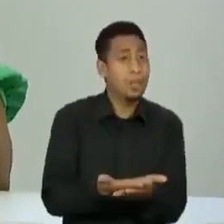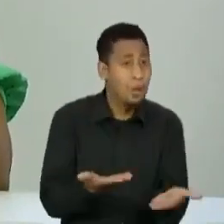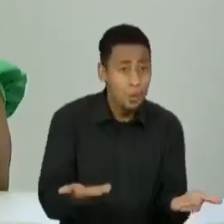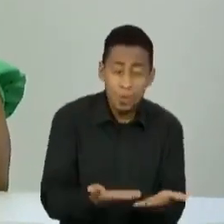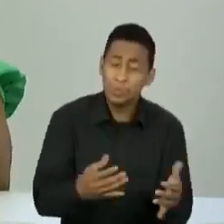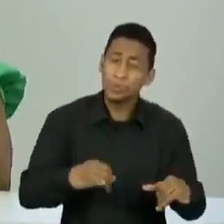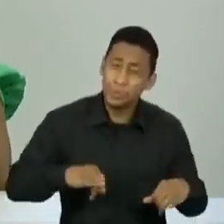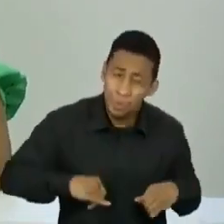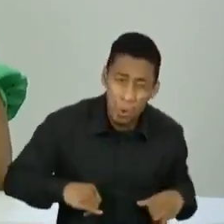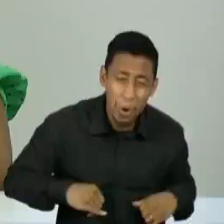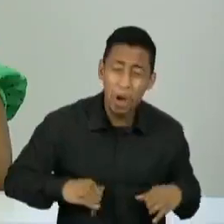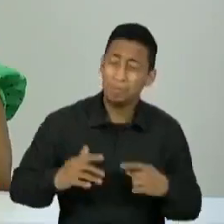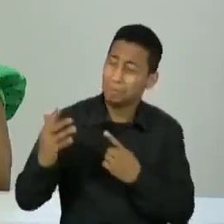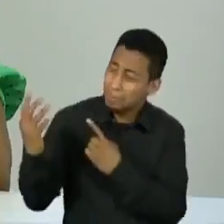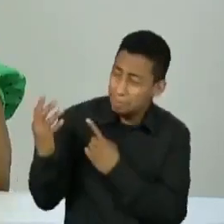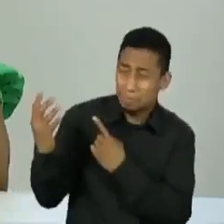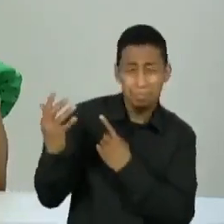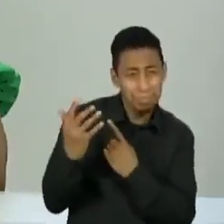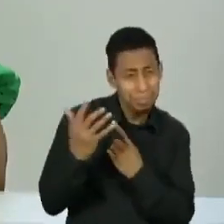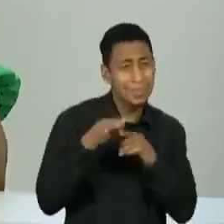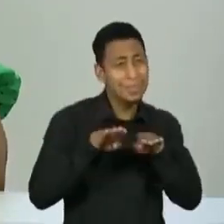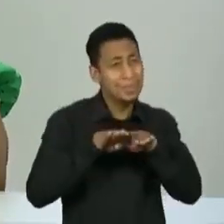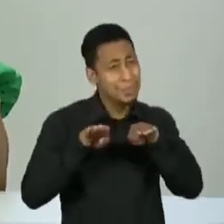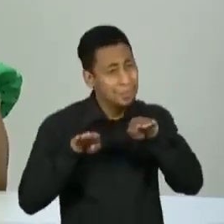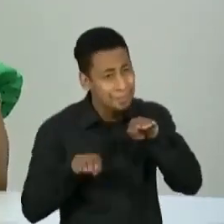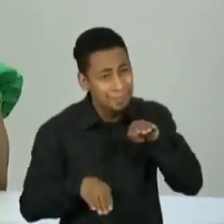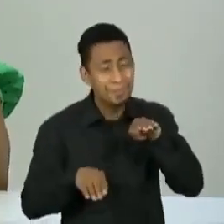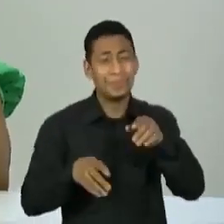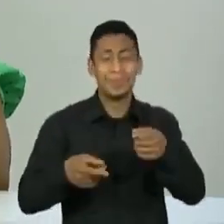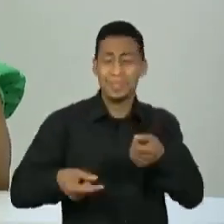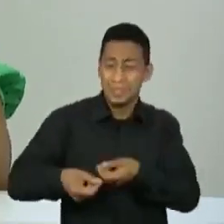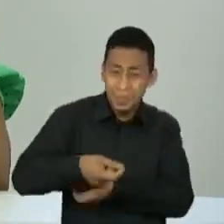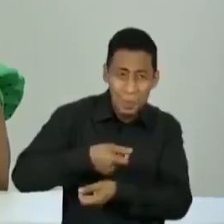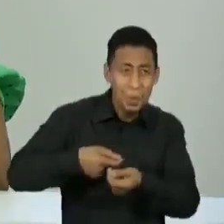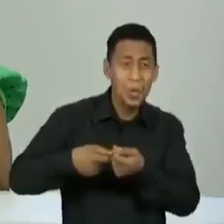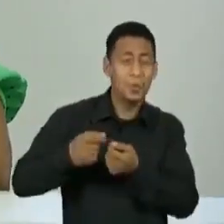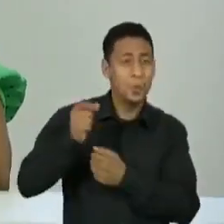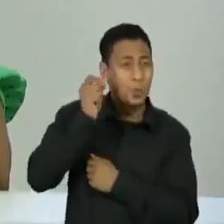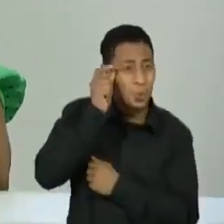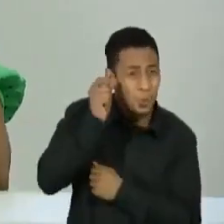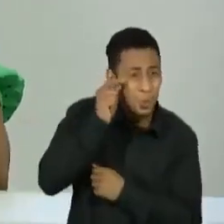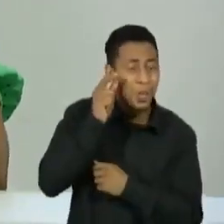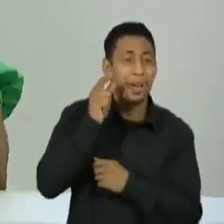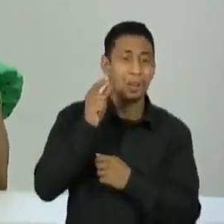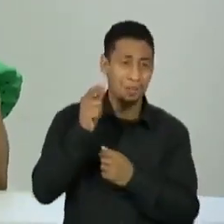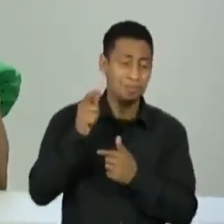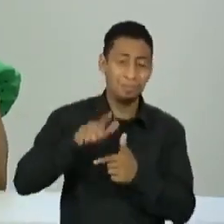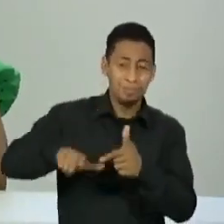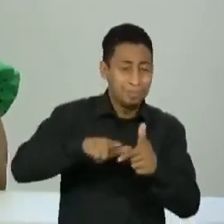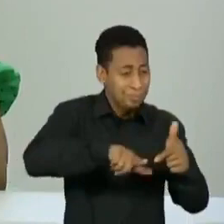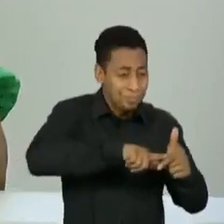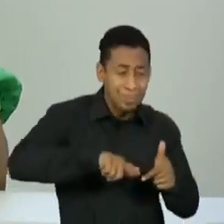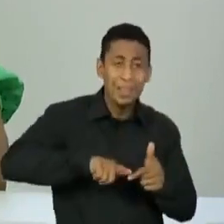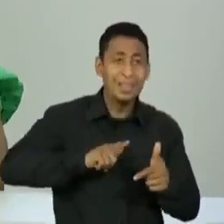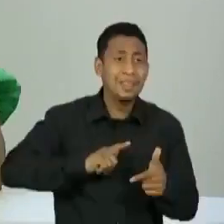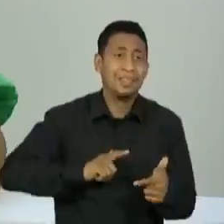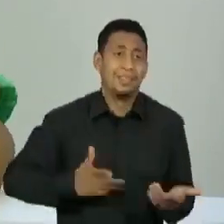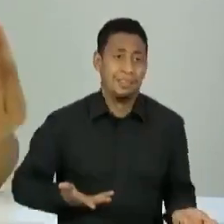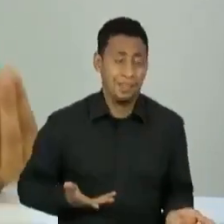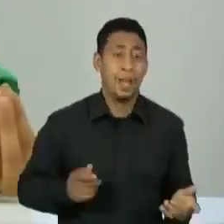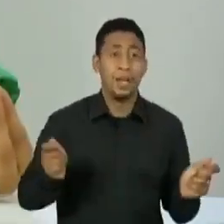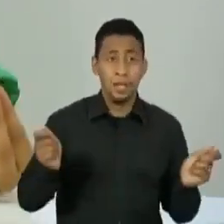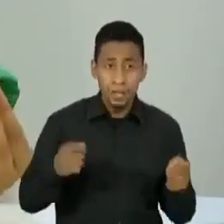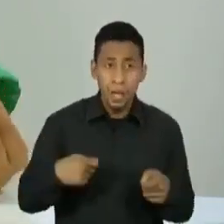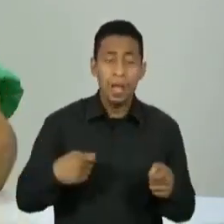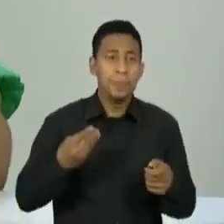potente né os efeitos de desigualdades sociais econômicas culturais e se é possível pensar essa noção de fraternidade